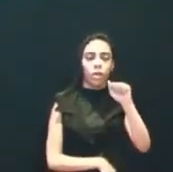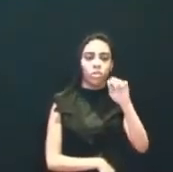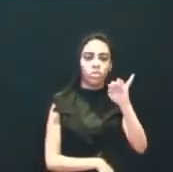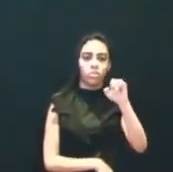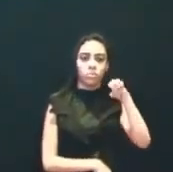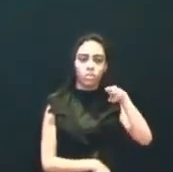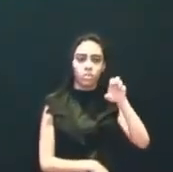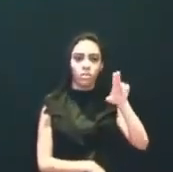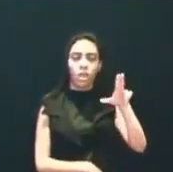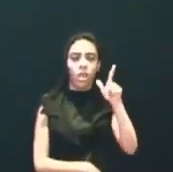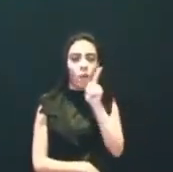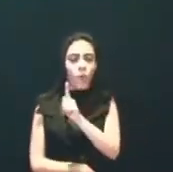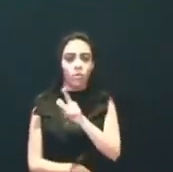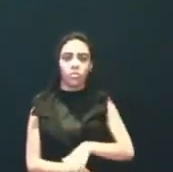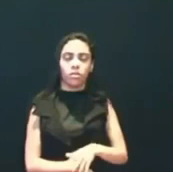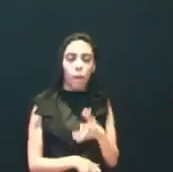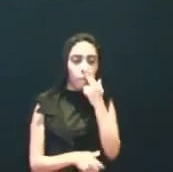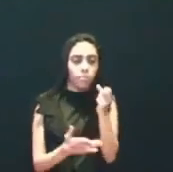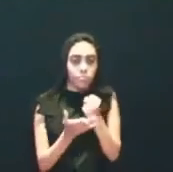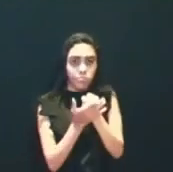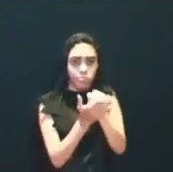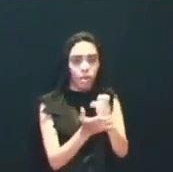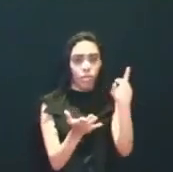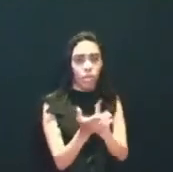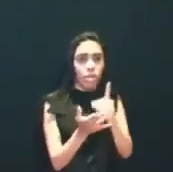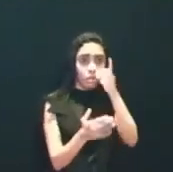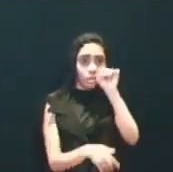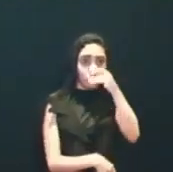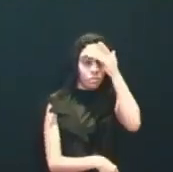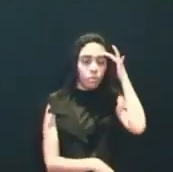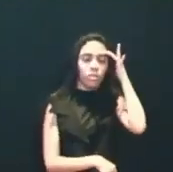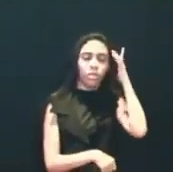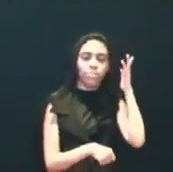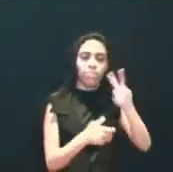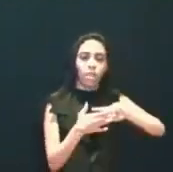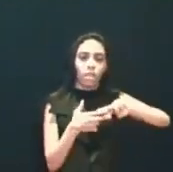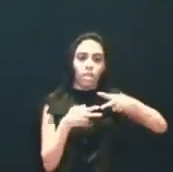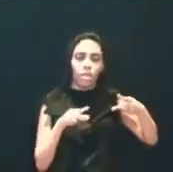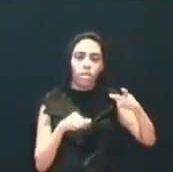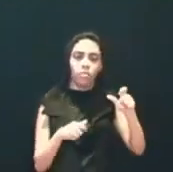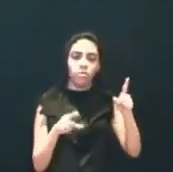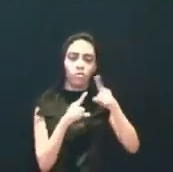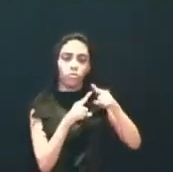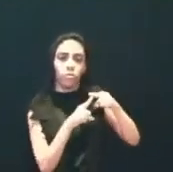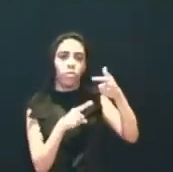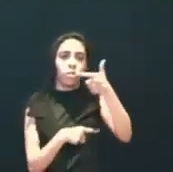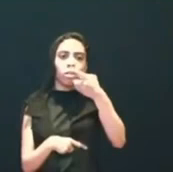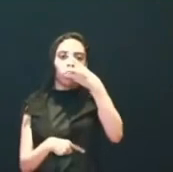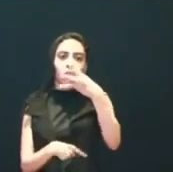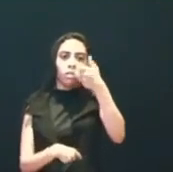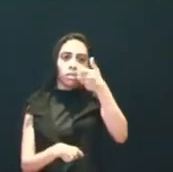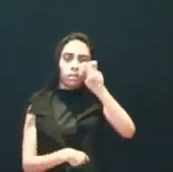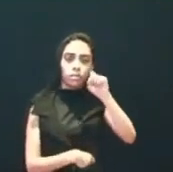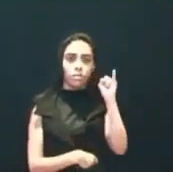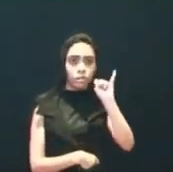hoje em uso para pacientes que têm a mutação T315I. Isso trazendo